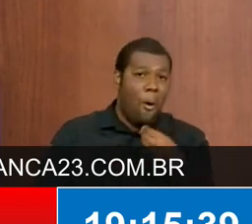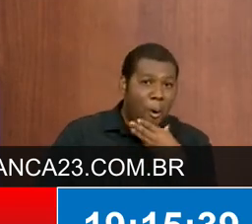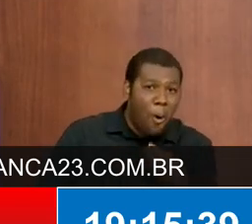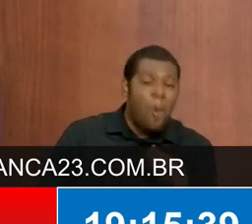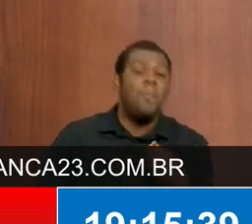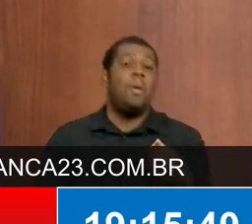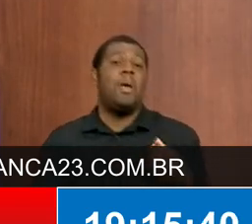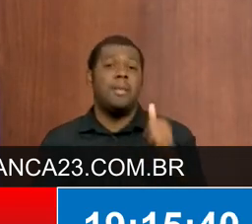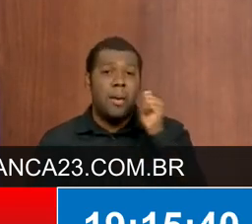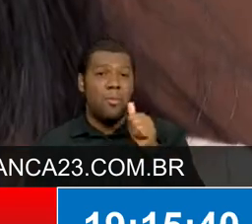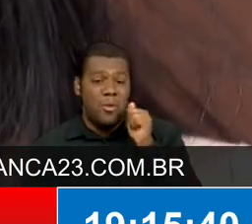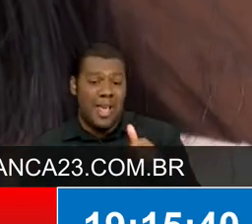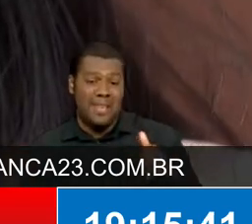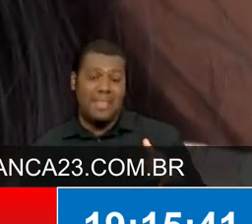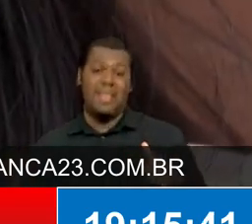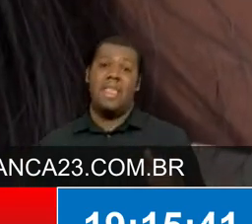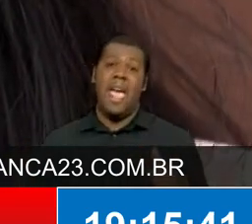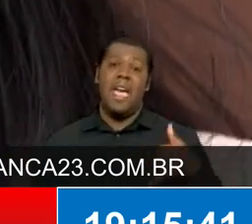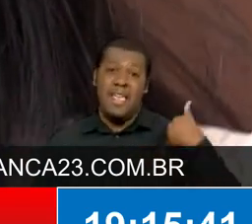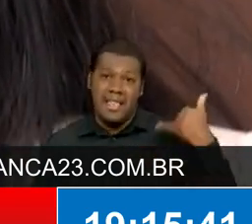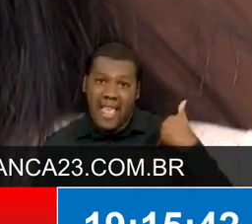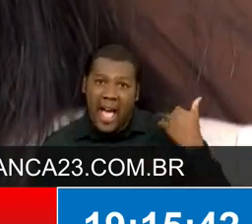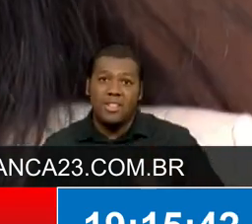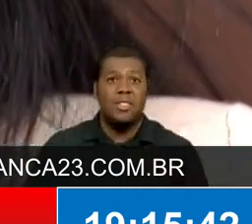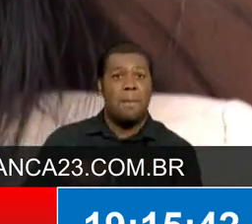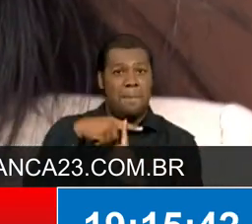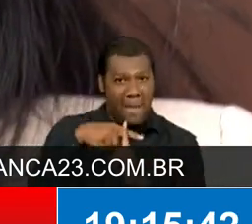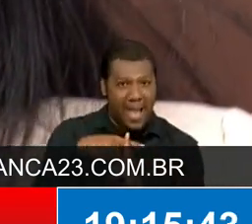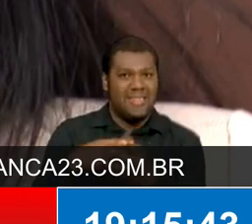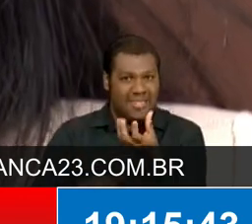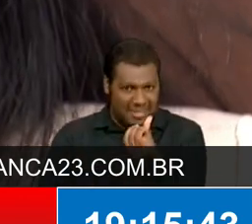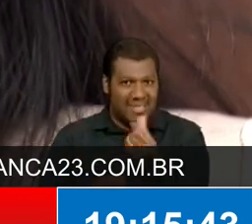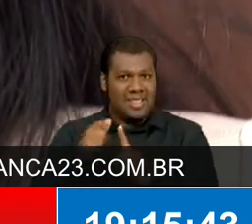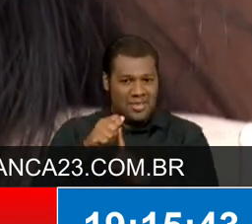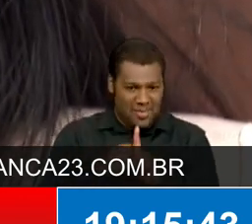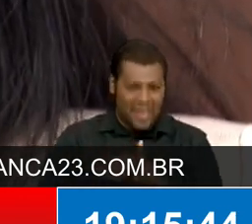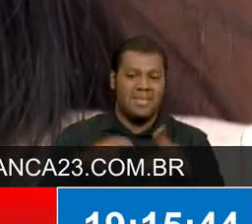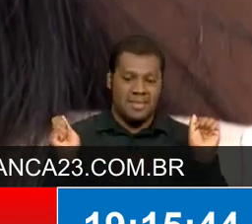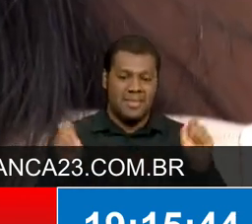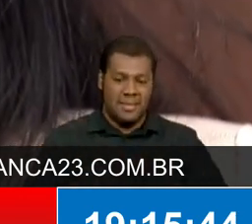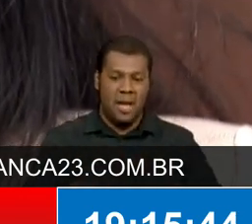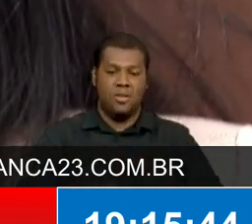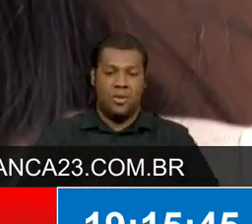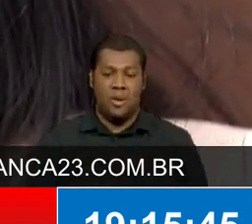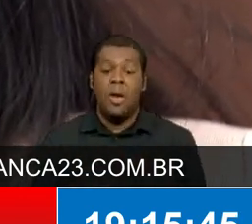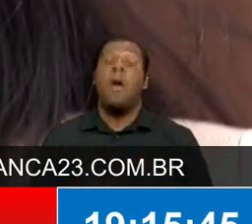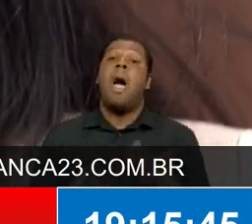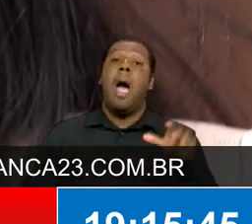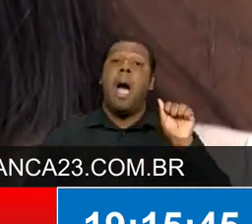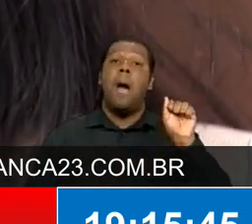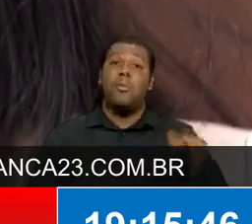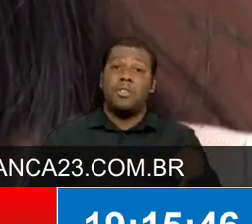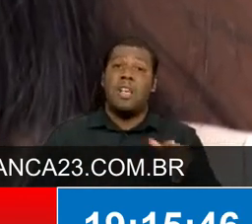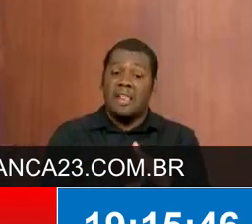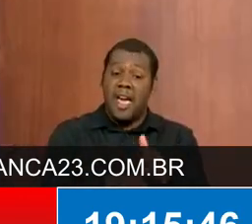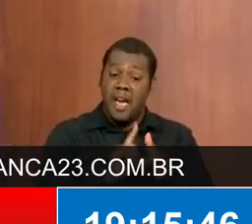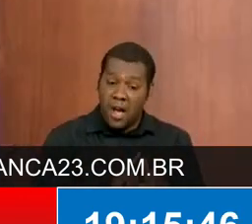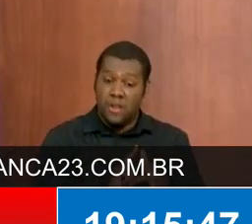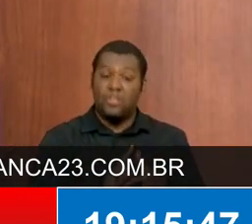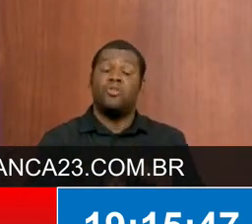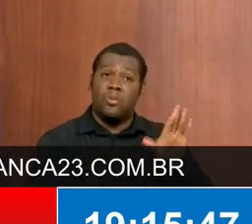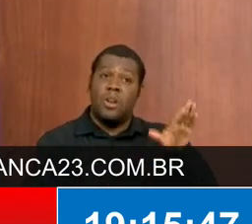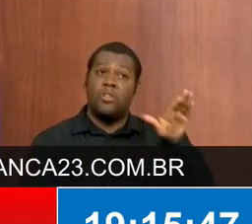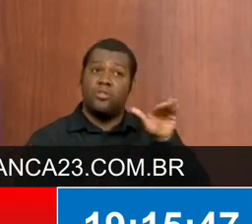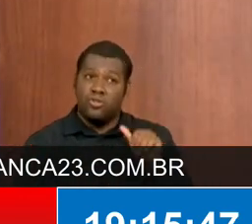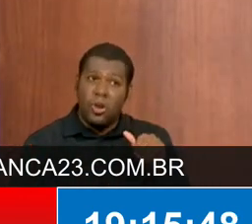mulher, para alcançar a aposentadoria. A recomendação para quem está próximo de se aposentar é buscar a orientação de um especialista.